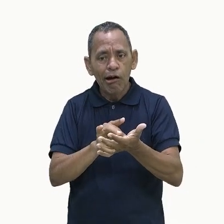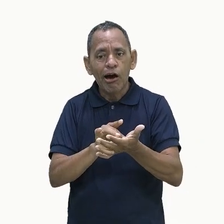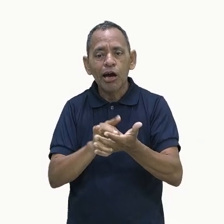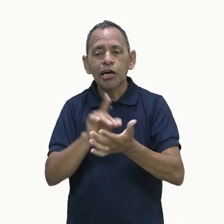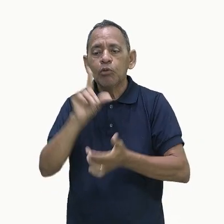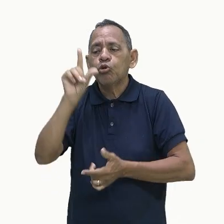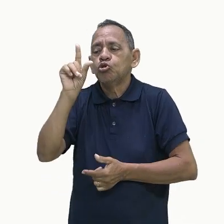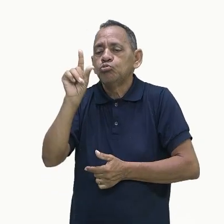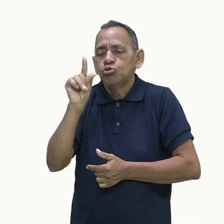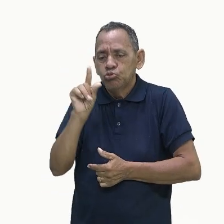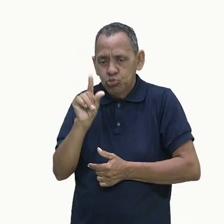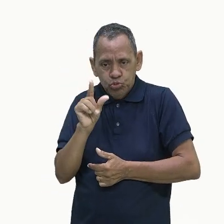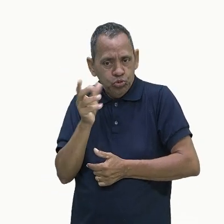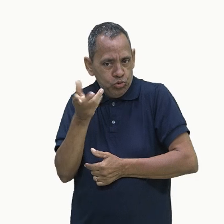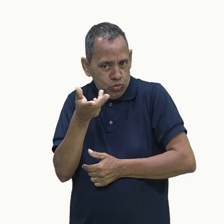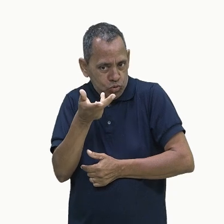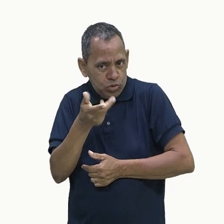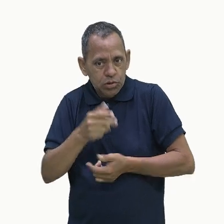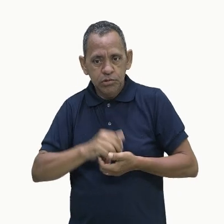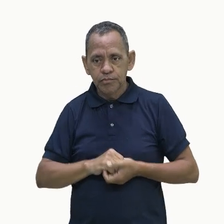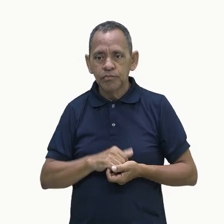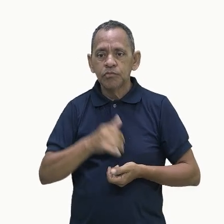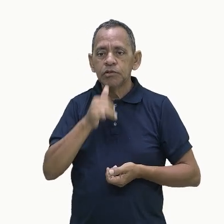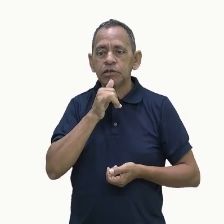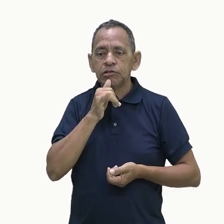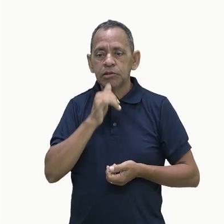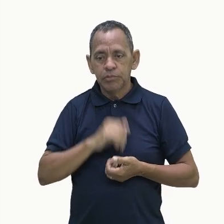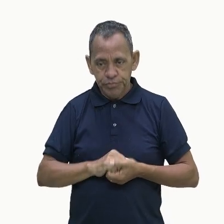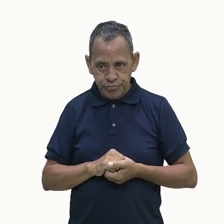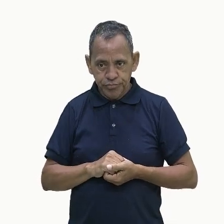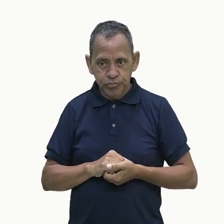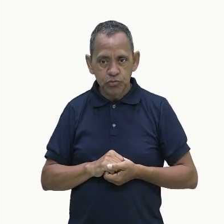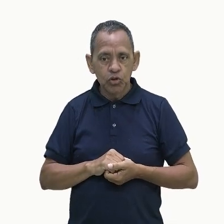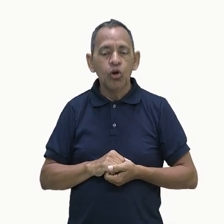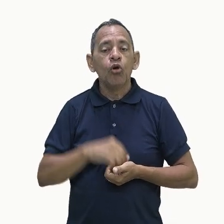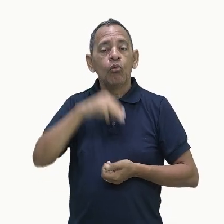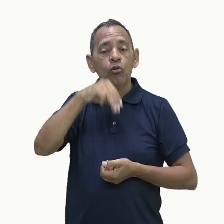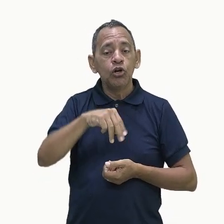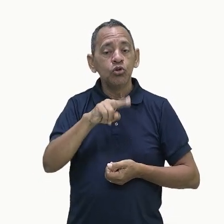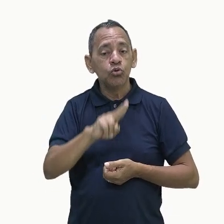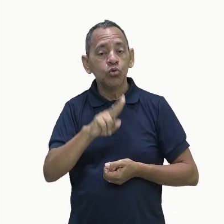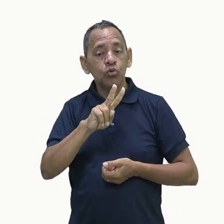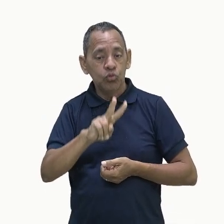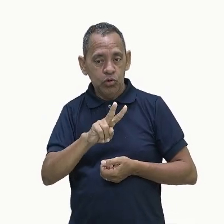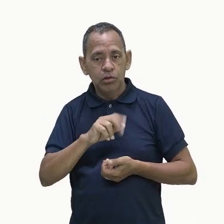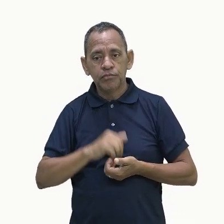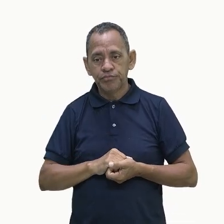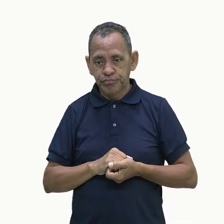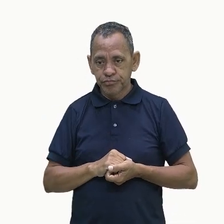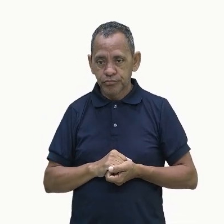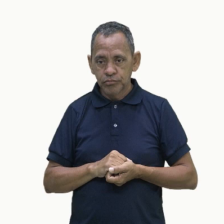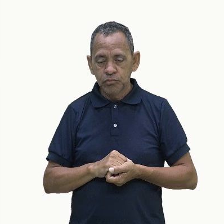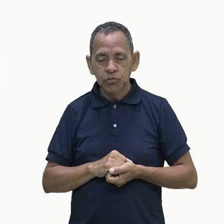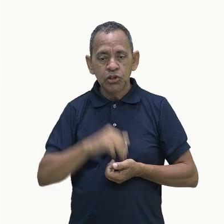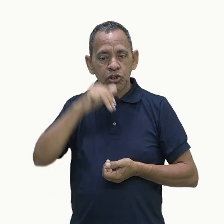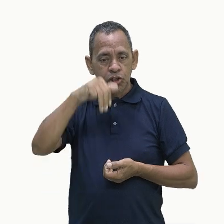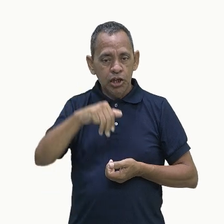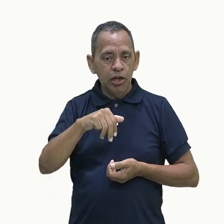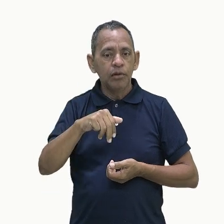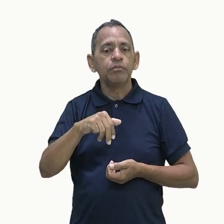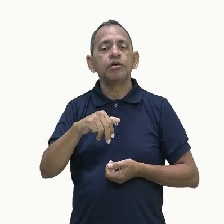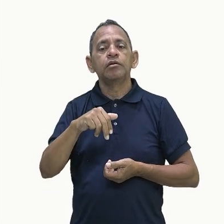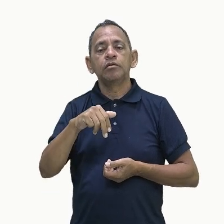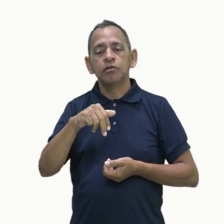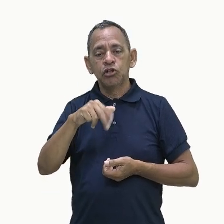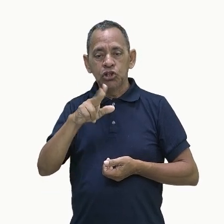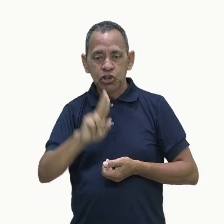Um exemplo para o movimento uniformemente variado ou movimento retilíneo uniformemente variado,